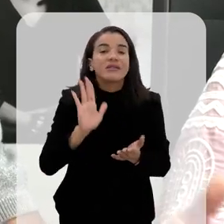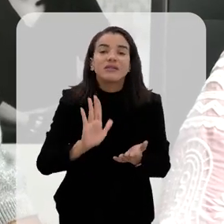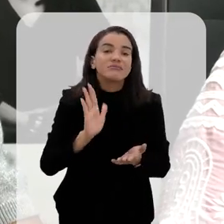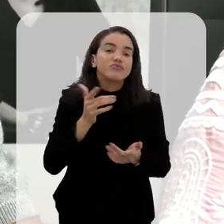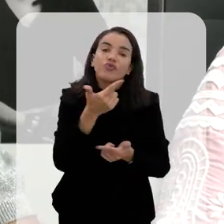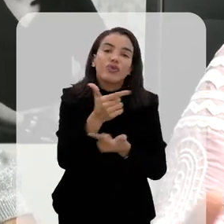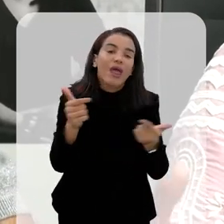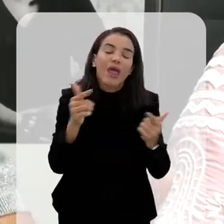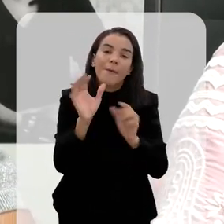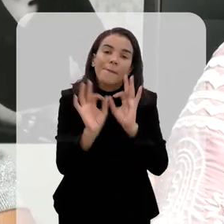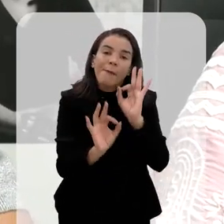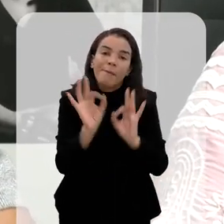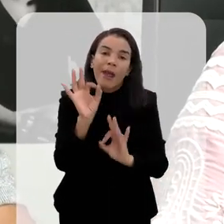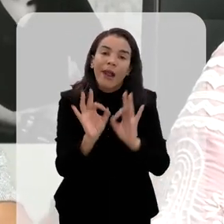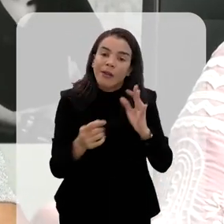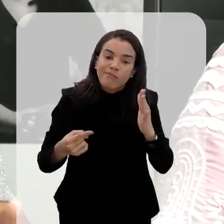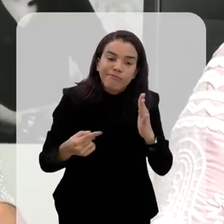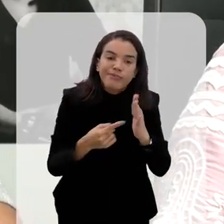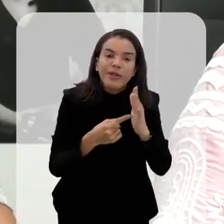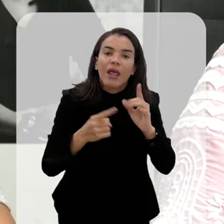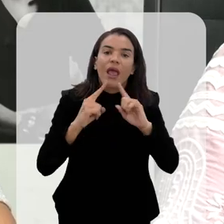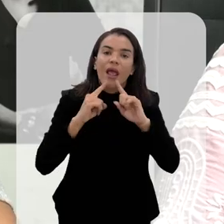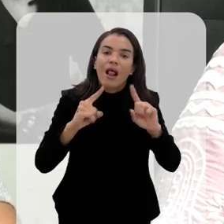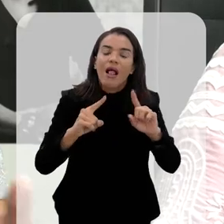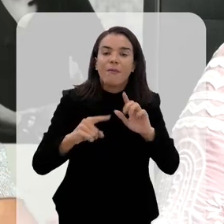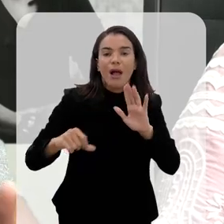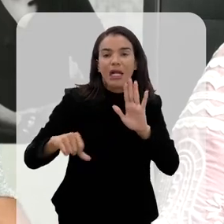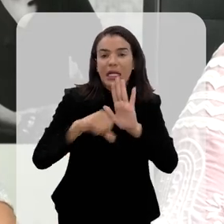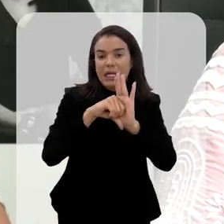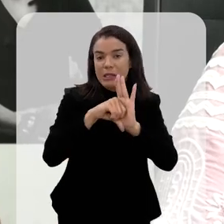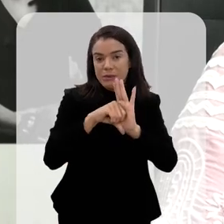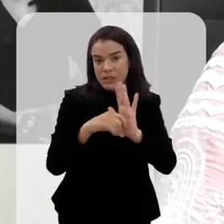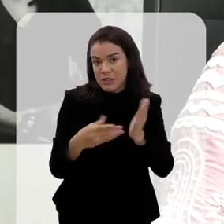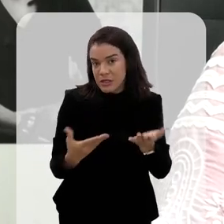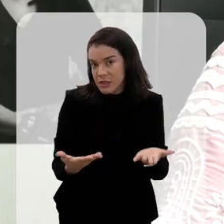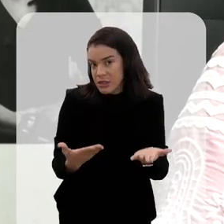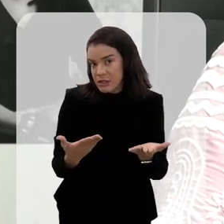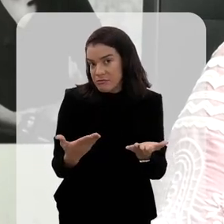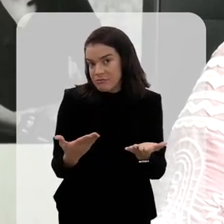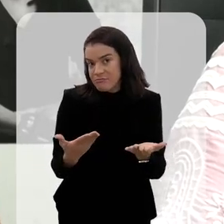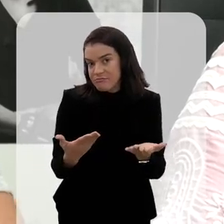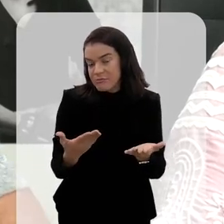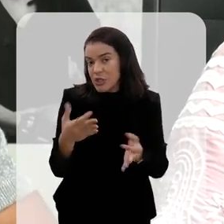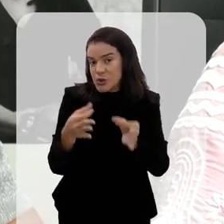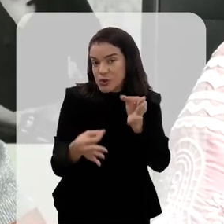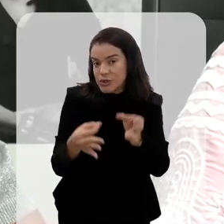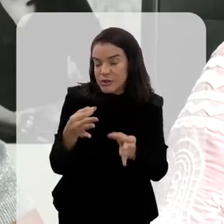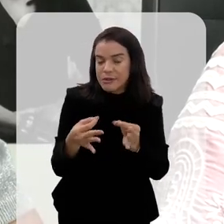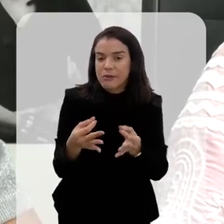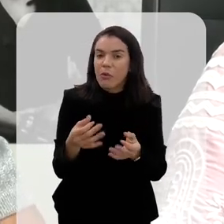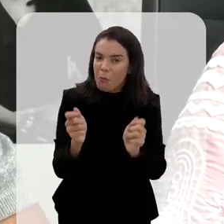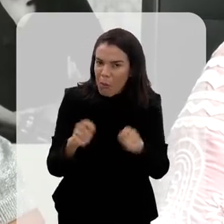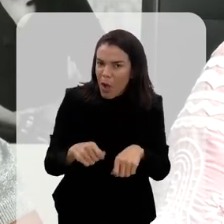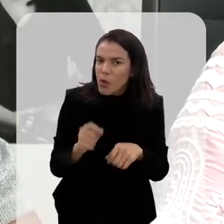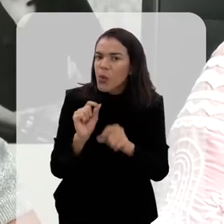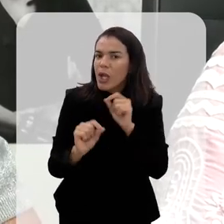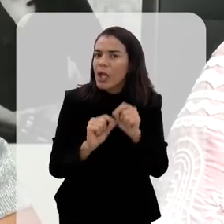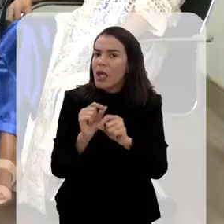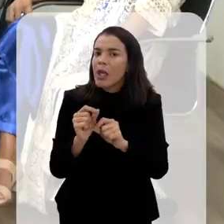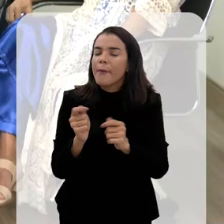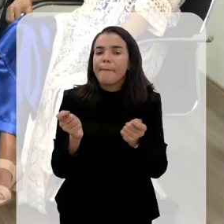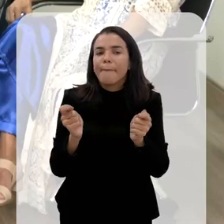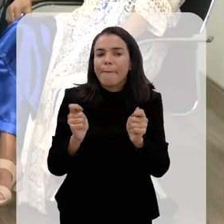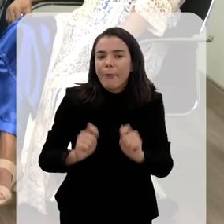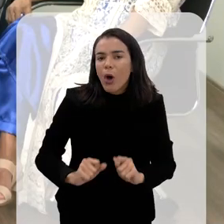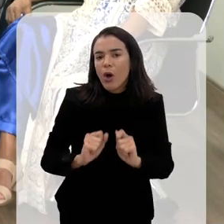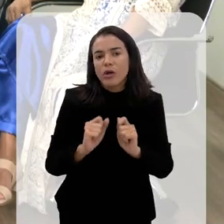não está preparada para relatar um fato criminoso ou levar aquele sujeito às barras da justiça. O que pode ser feito? Mas